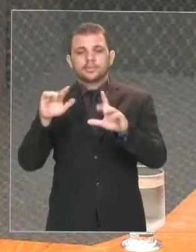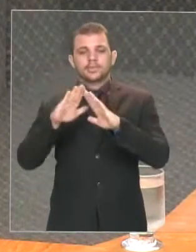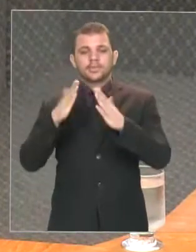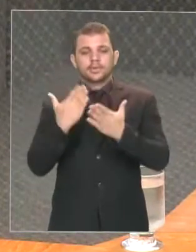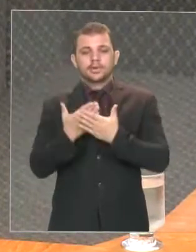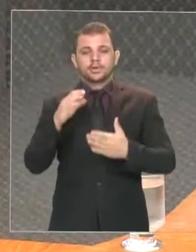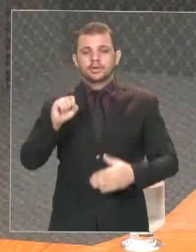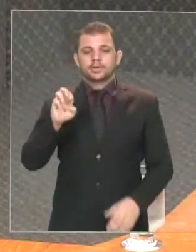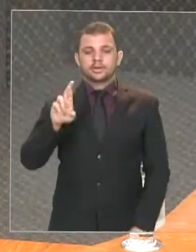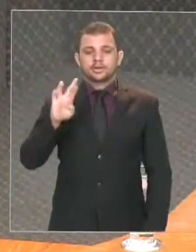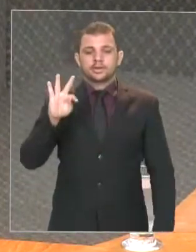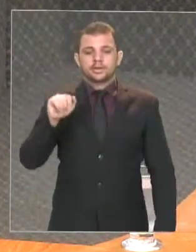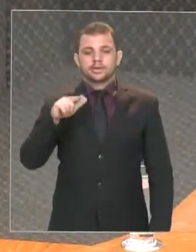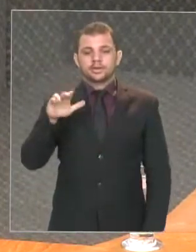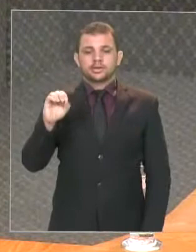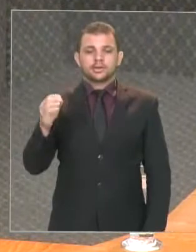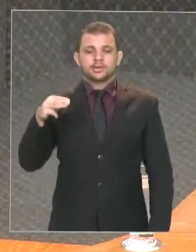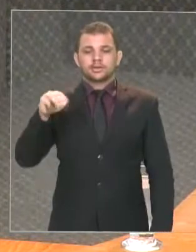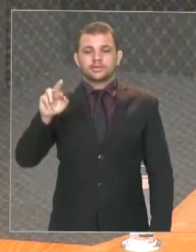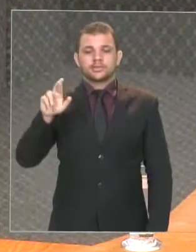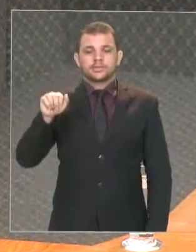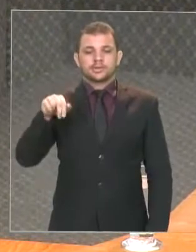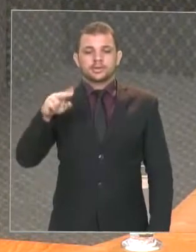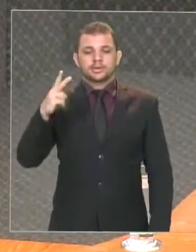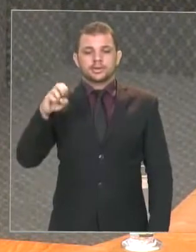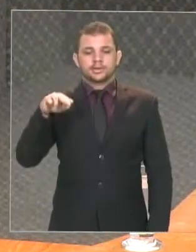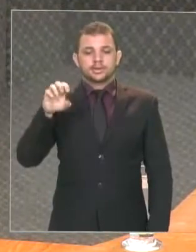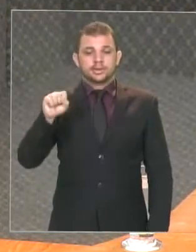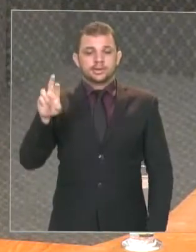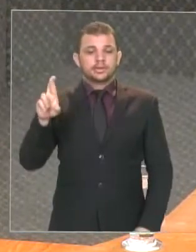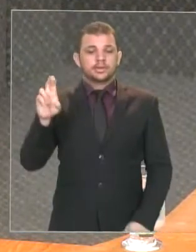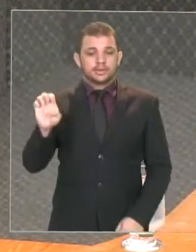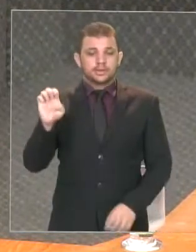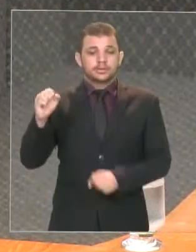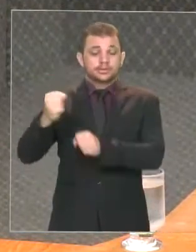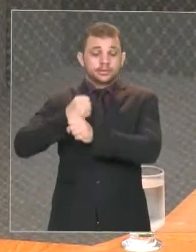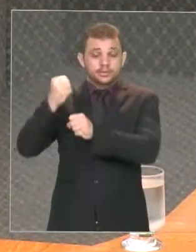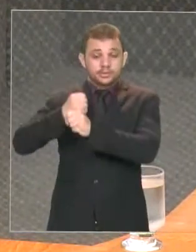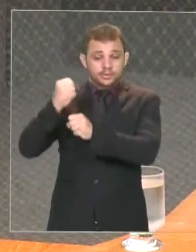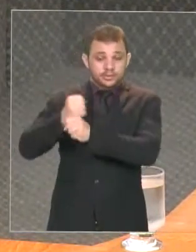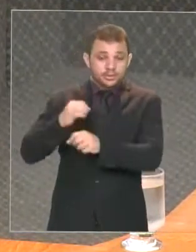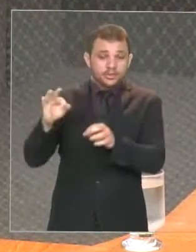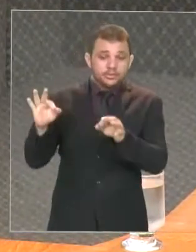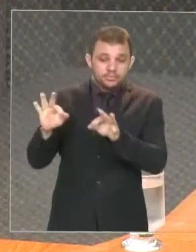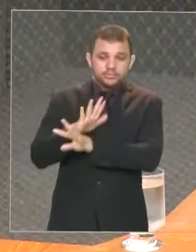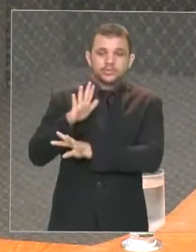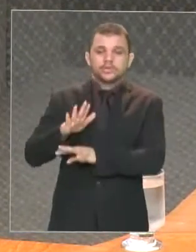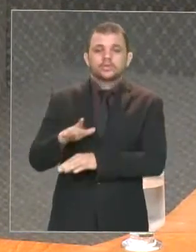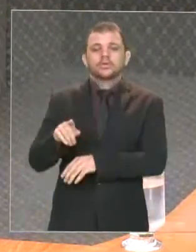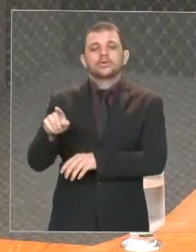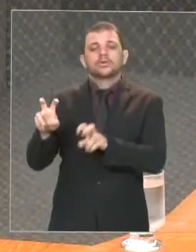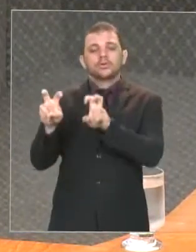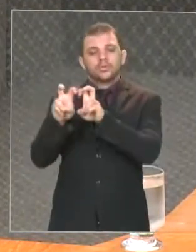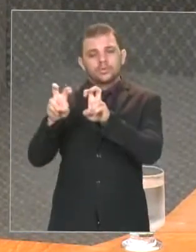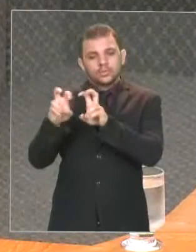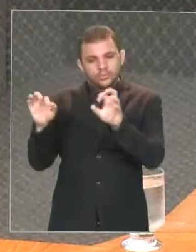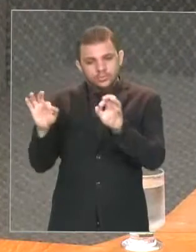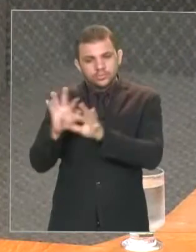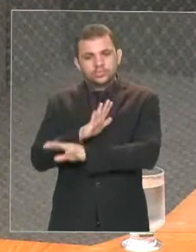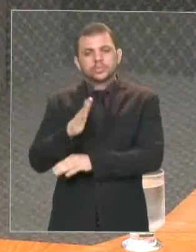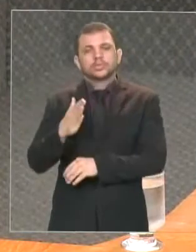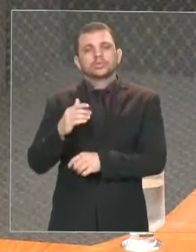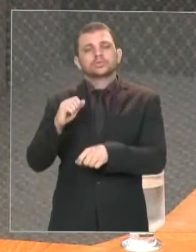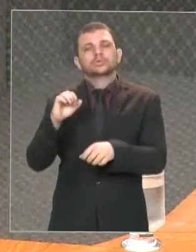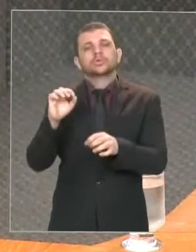escola totalmente reformada, com a quadra concluída, só falta fazer a cobertura da quadra, que também pedimos ao